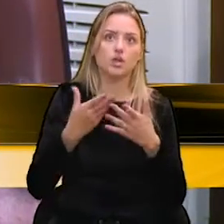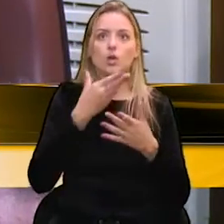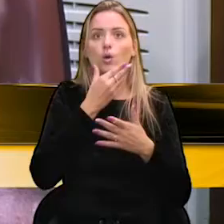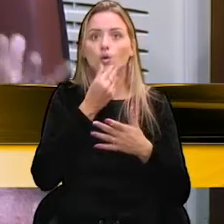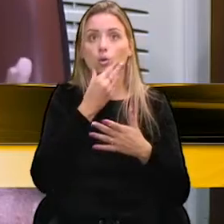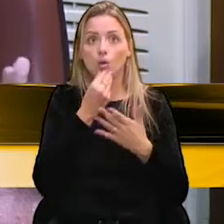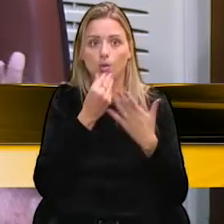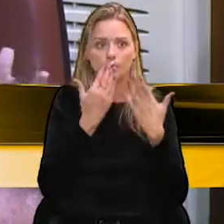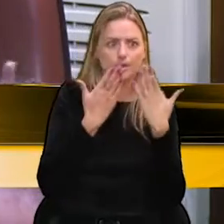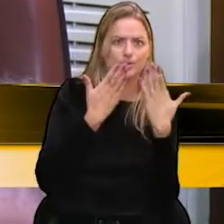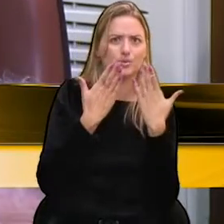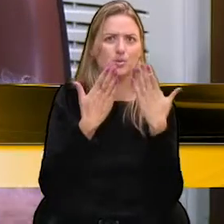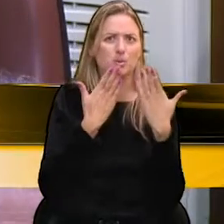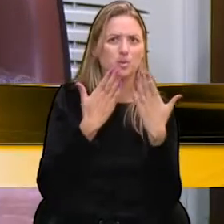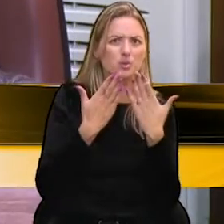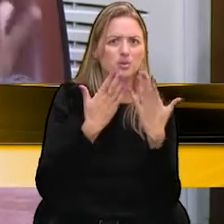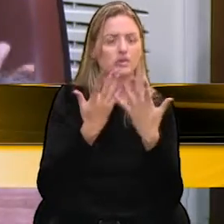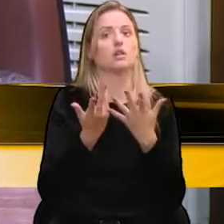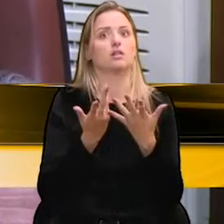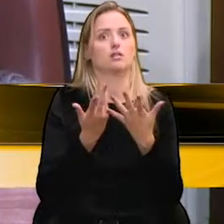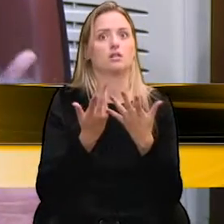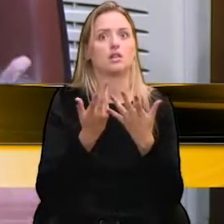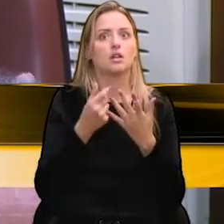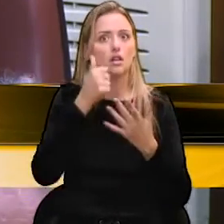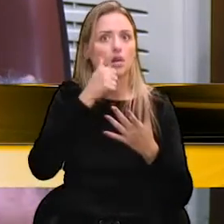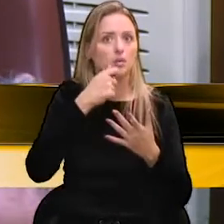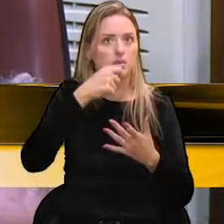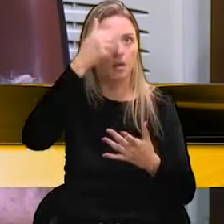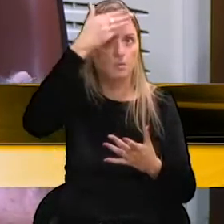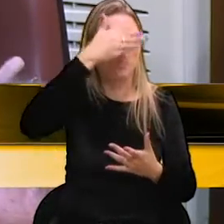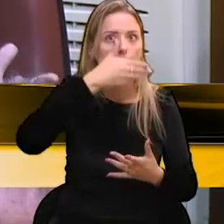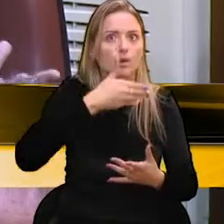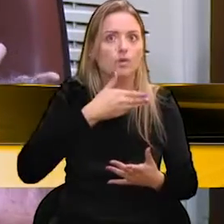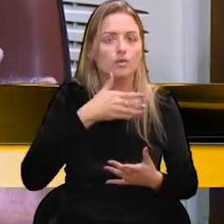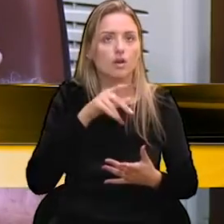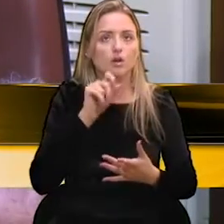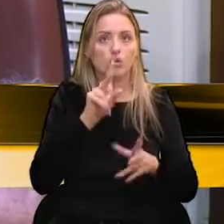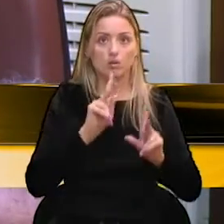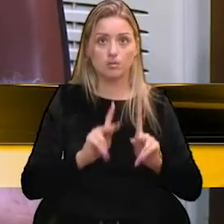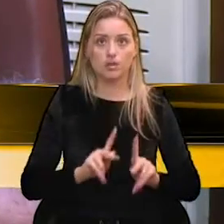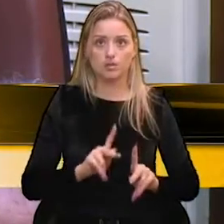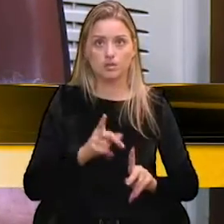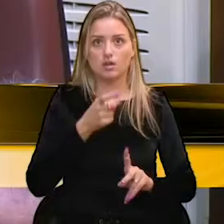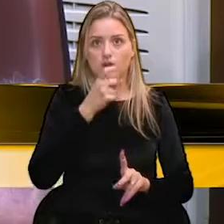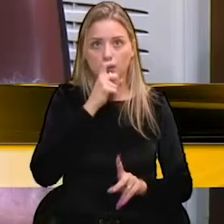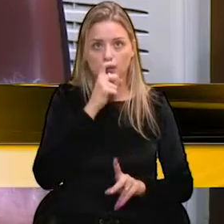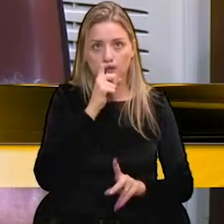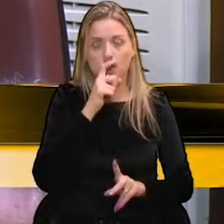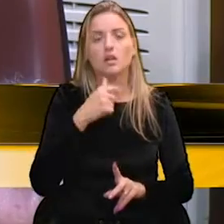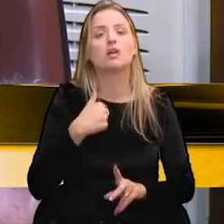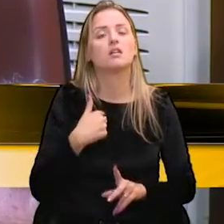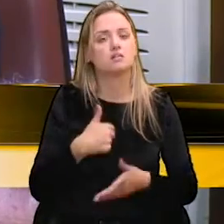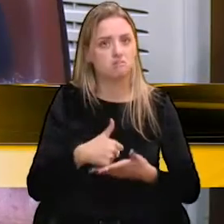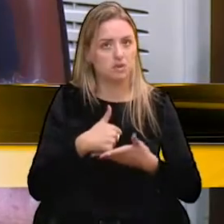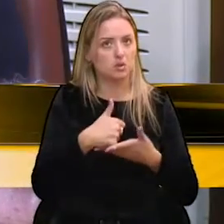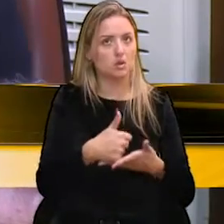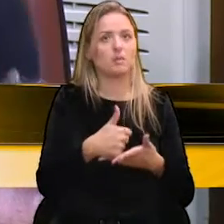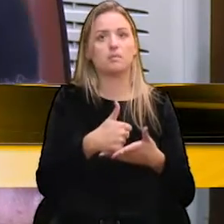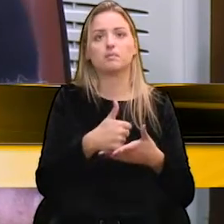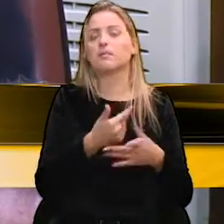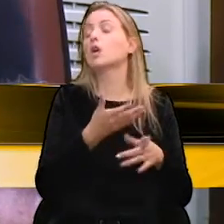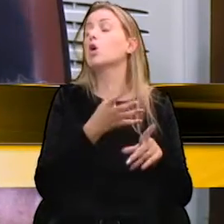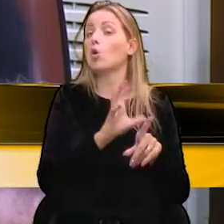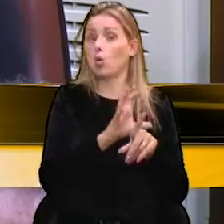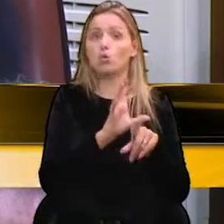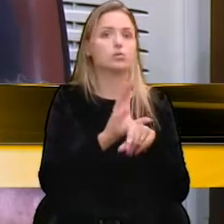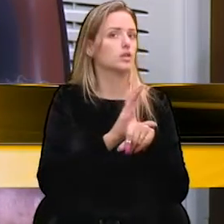numa situação difícil e tem que provar quem é o pai, né? Então, eu sou favorável,